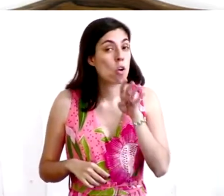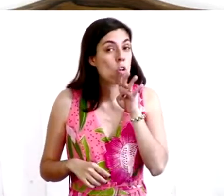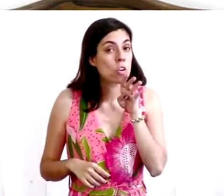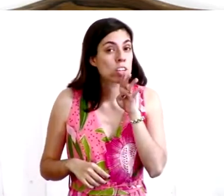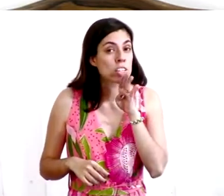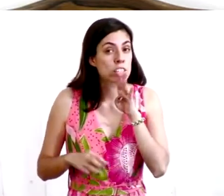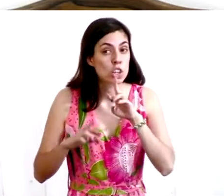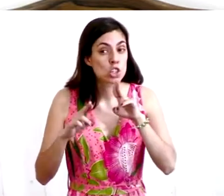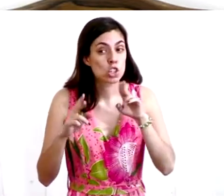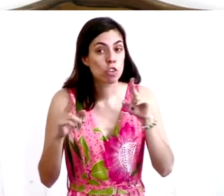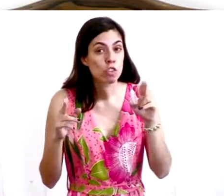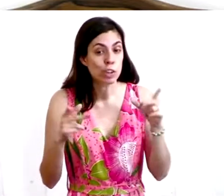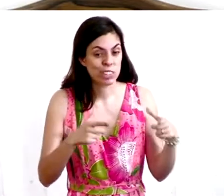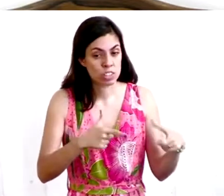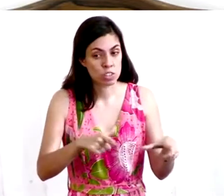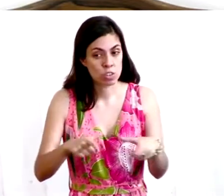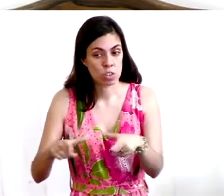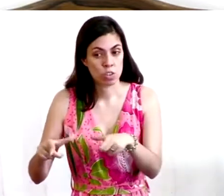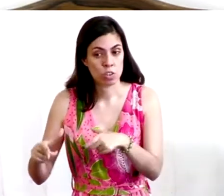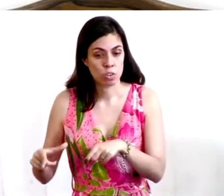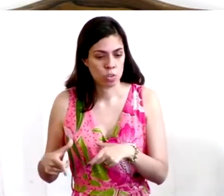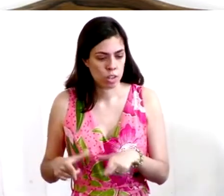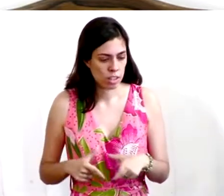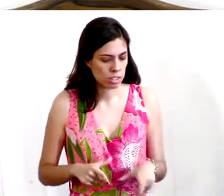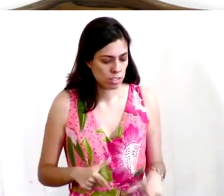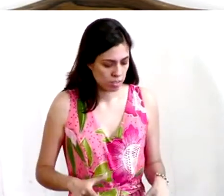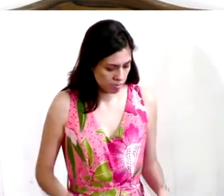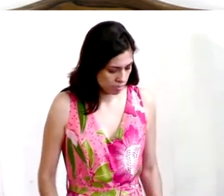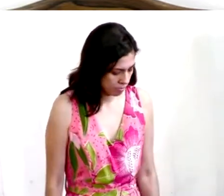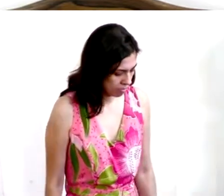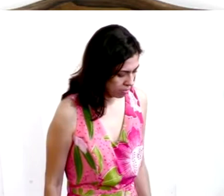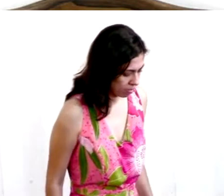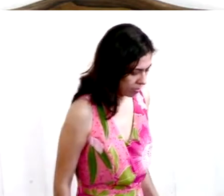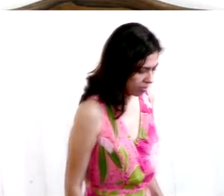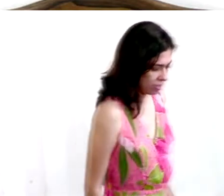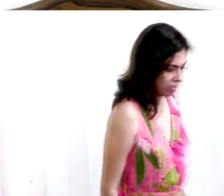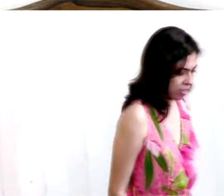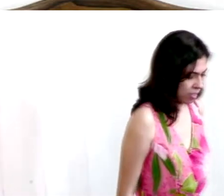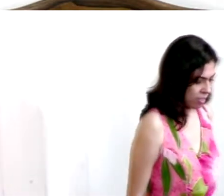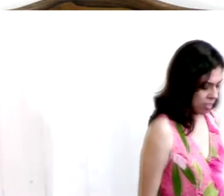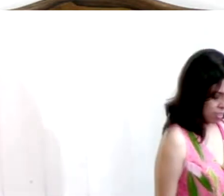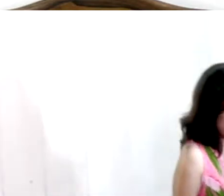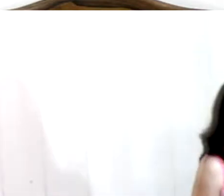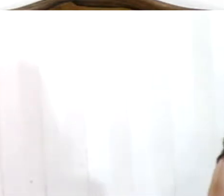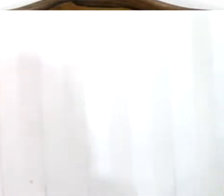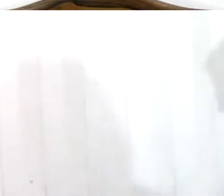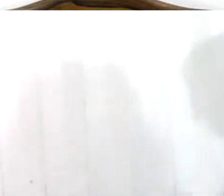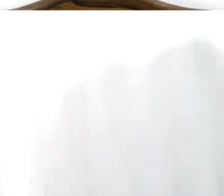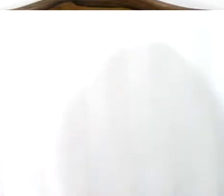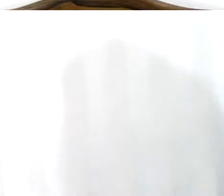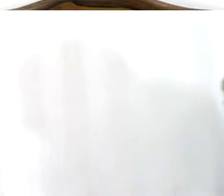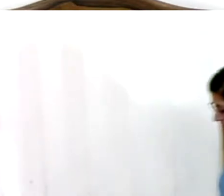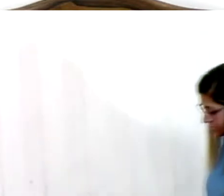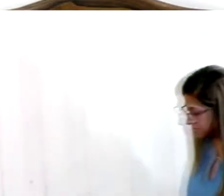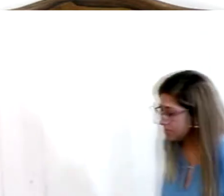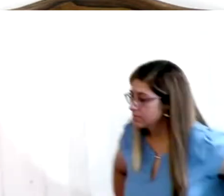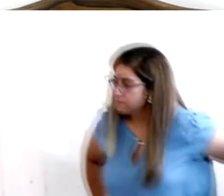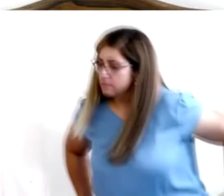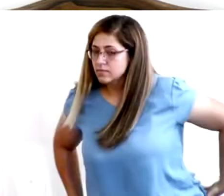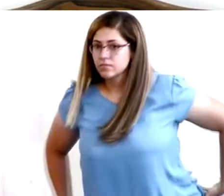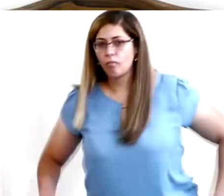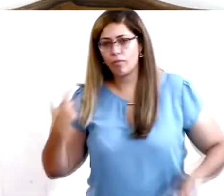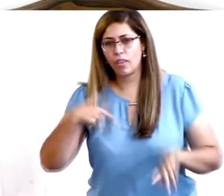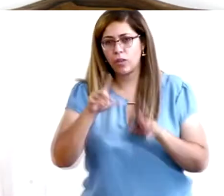locais em que eles vão pregar o Evangelho no momento certo, fazer um reconhecimento de terreno, quase como espias que vão conhecer